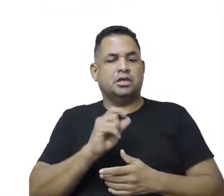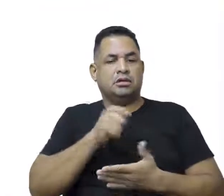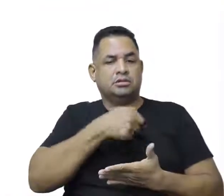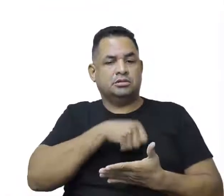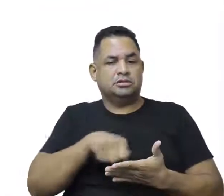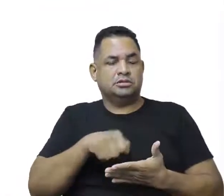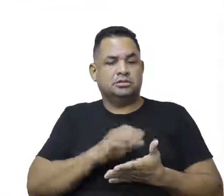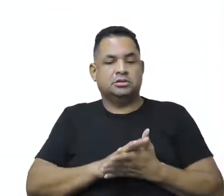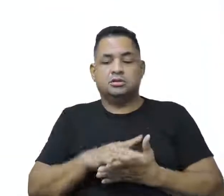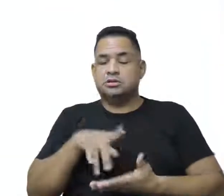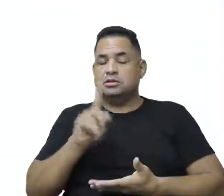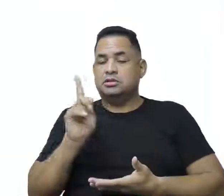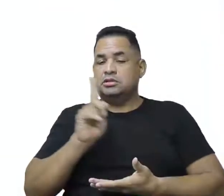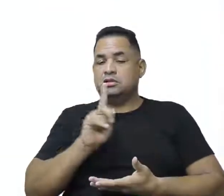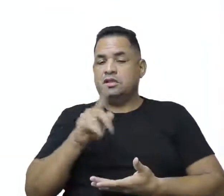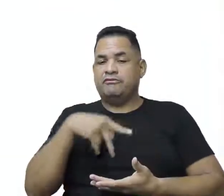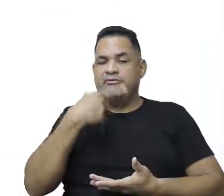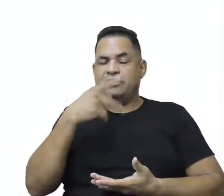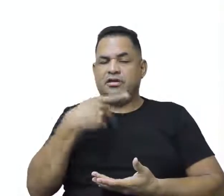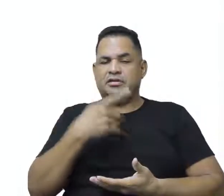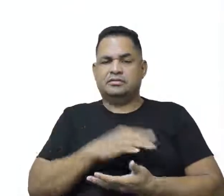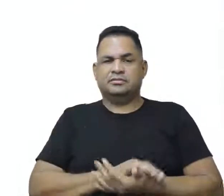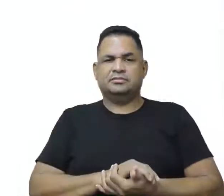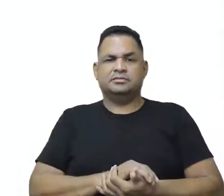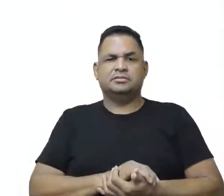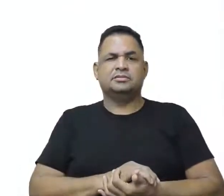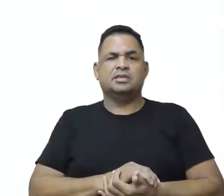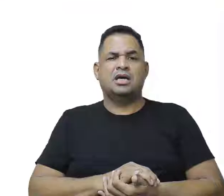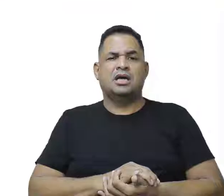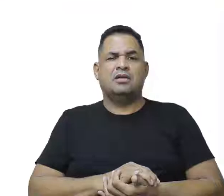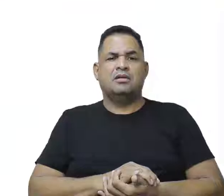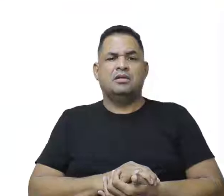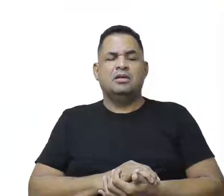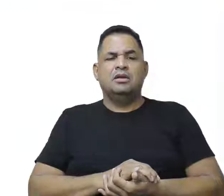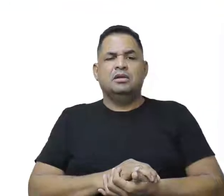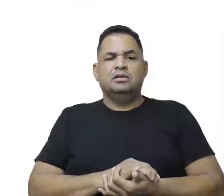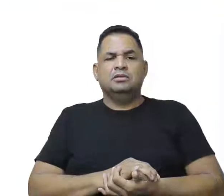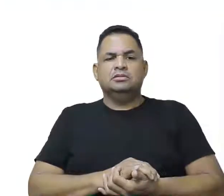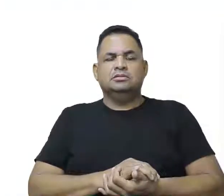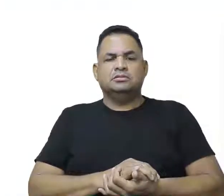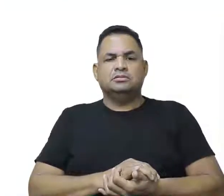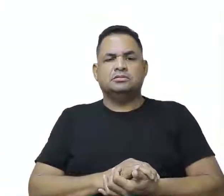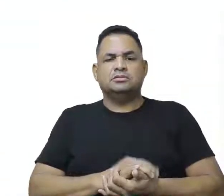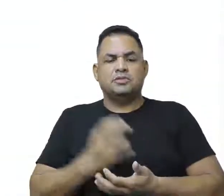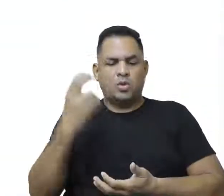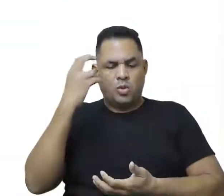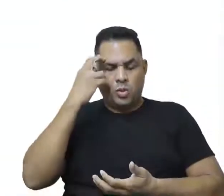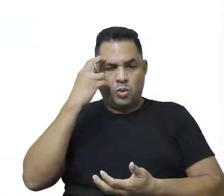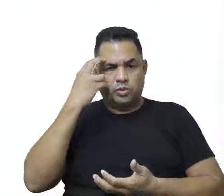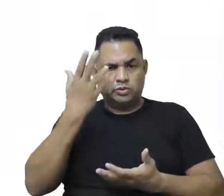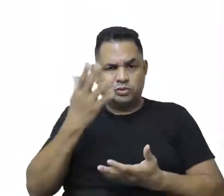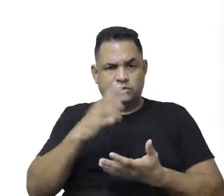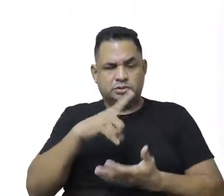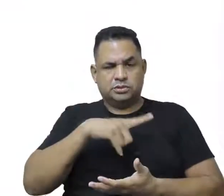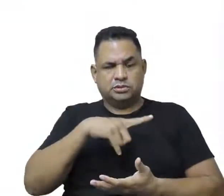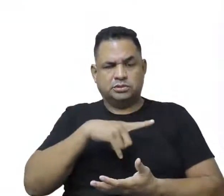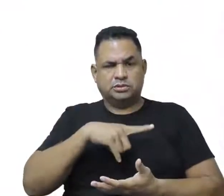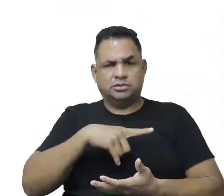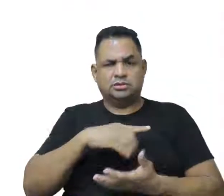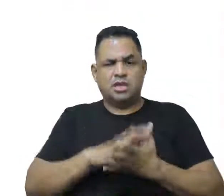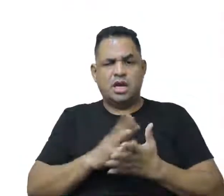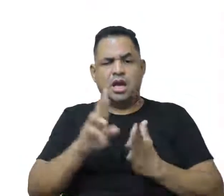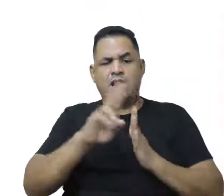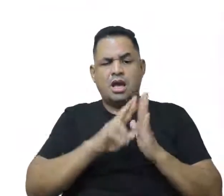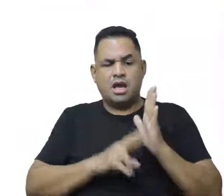o Bourdieu ele traz o conceito de violência simbólica para identificar que culturalmente existem normas, regras que a gente aceita